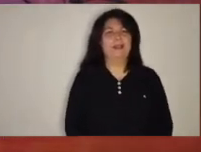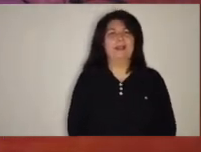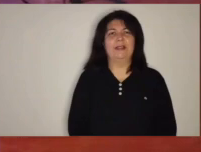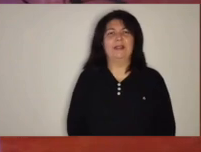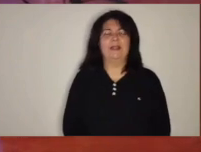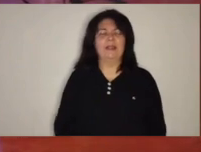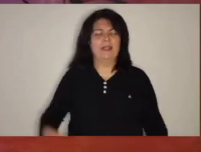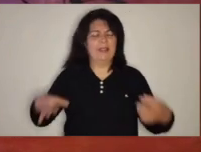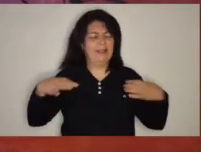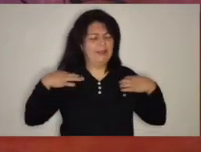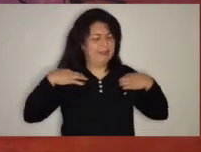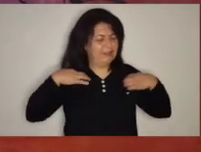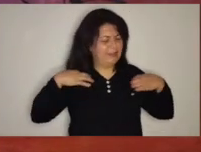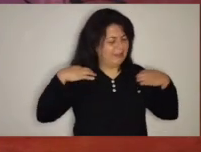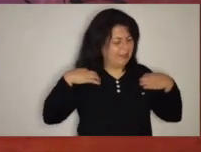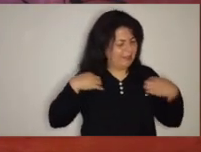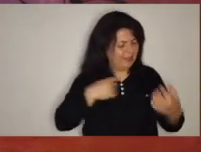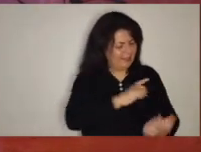Eu já